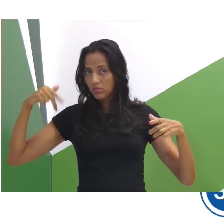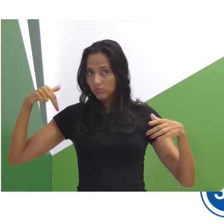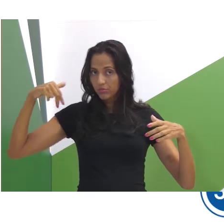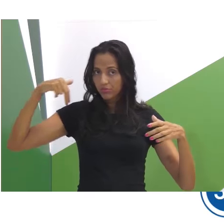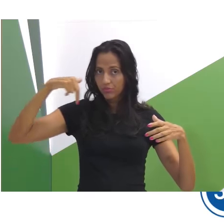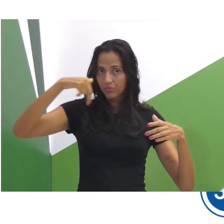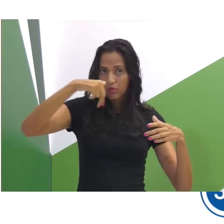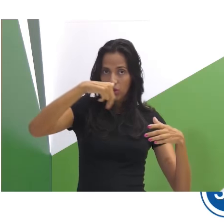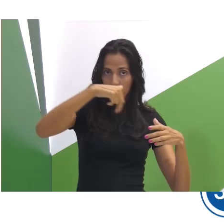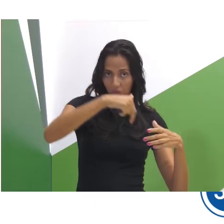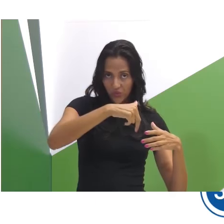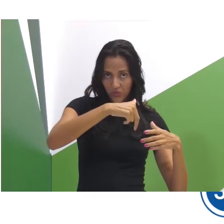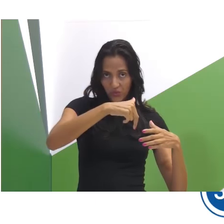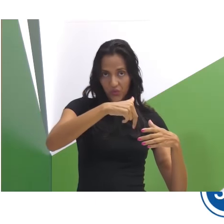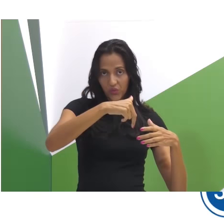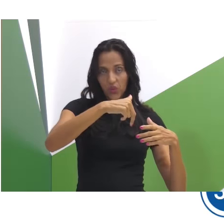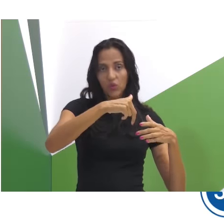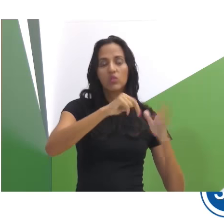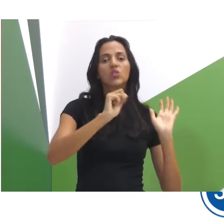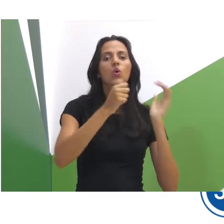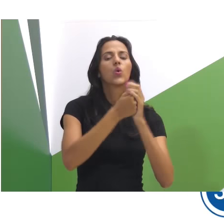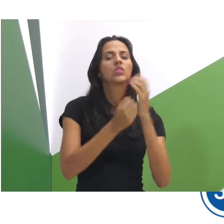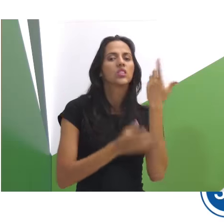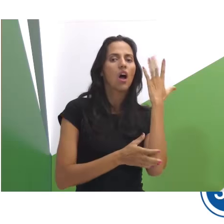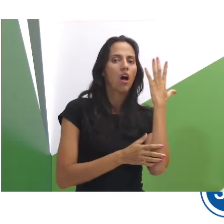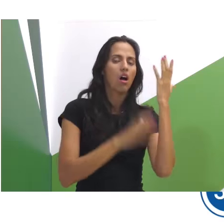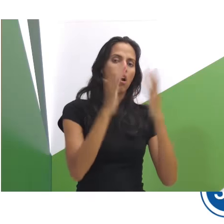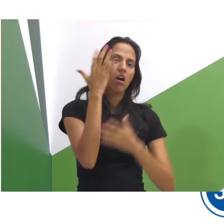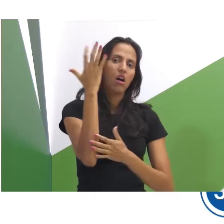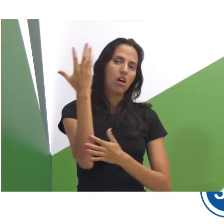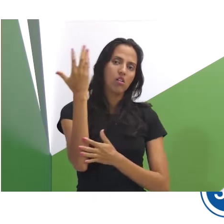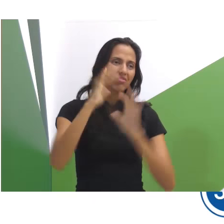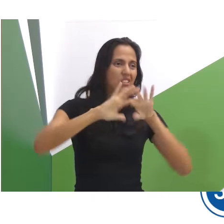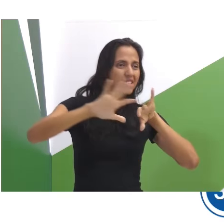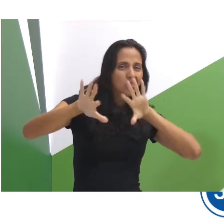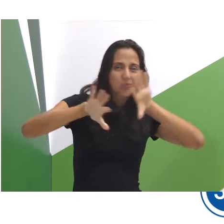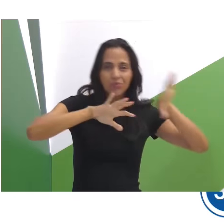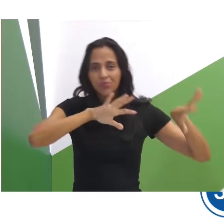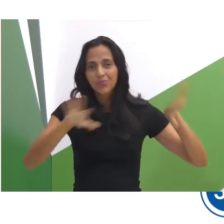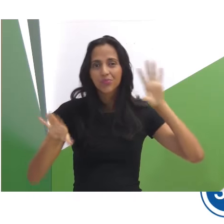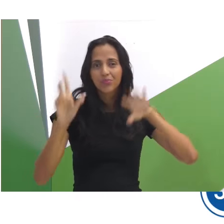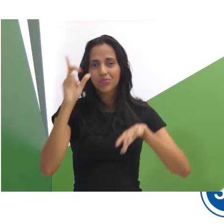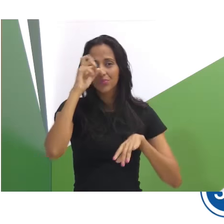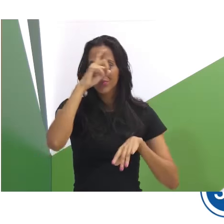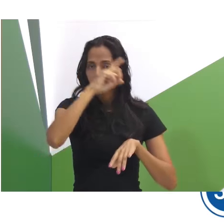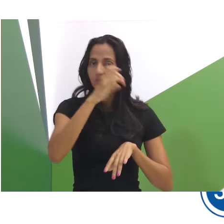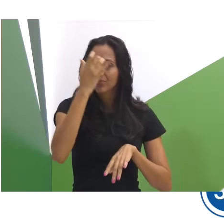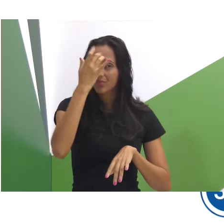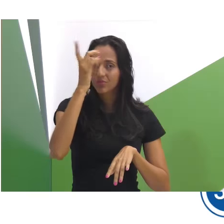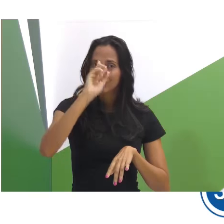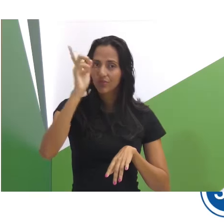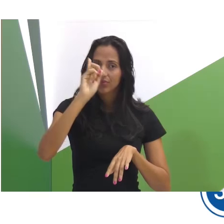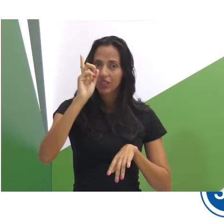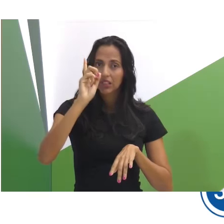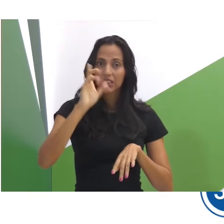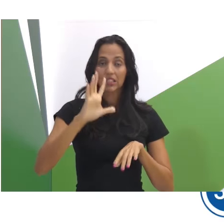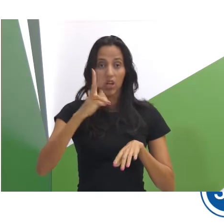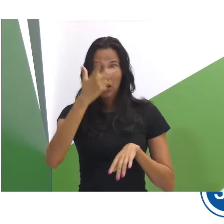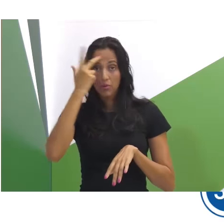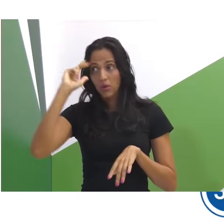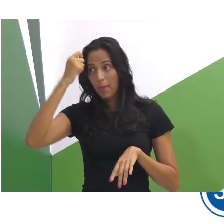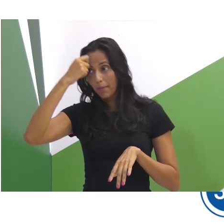geralmente muito escondidos dentro da mata, de difícil acesso, e formavam a sua comunidade lá dentro. O